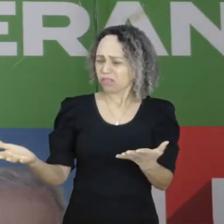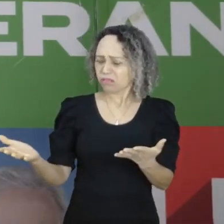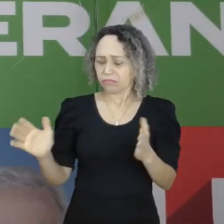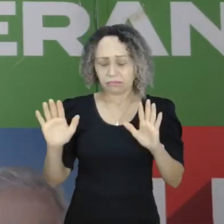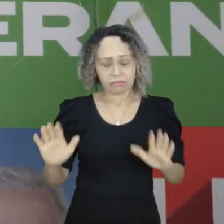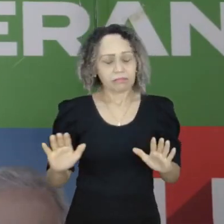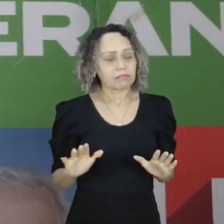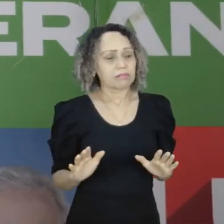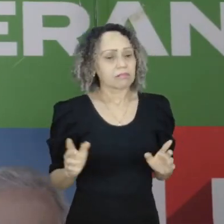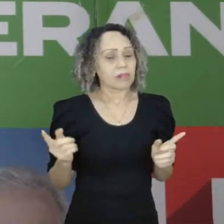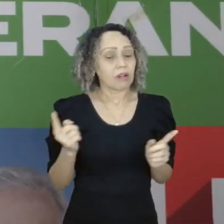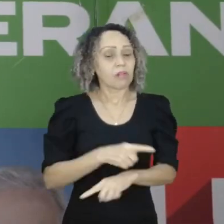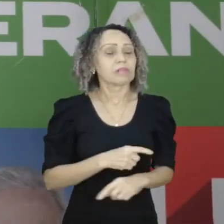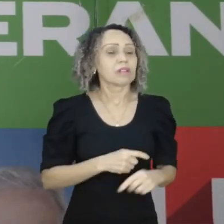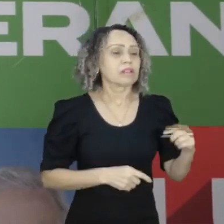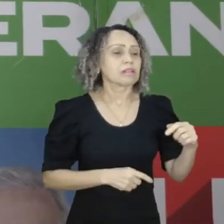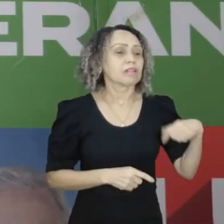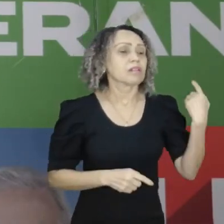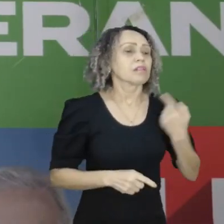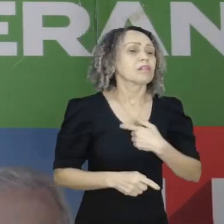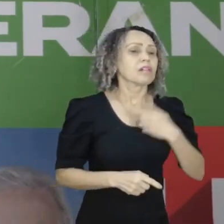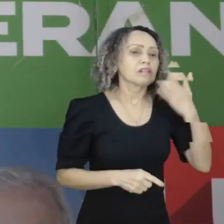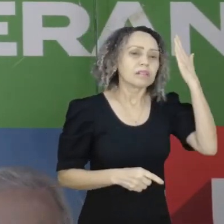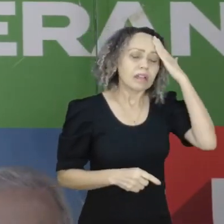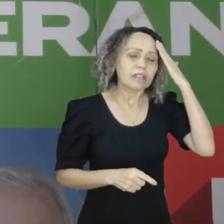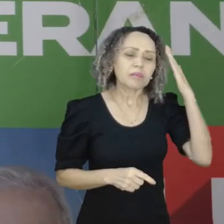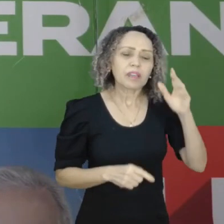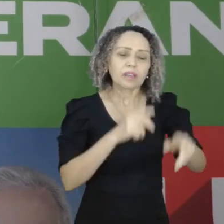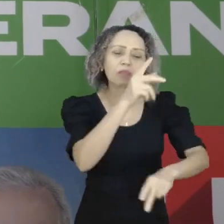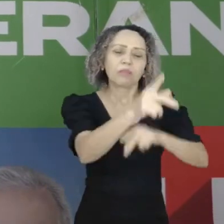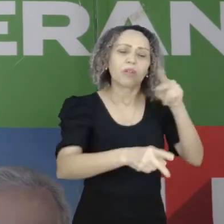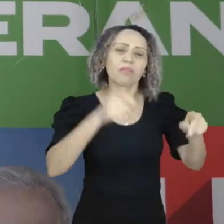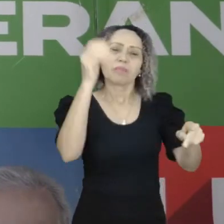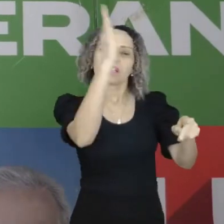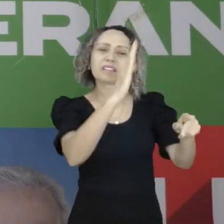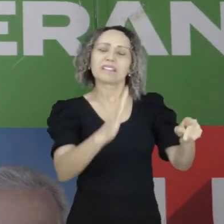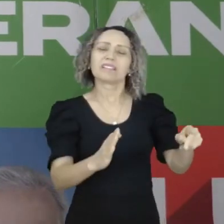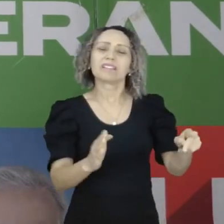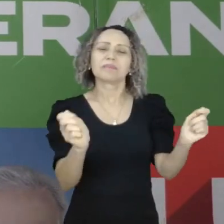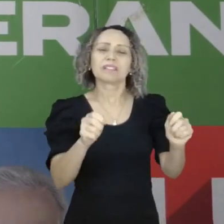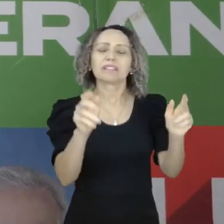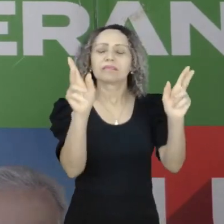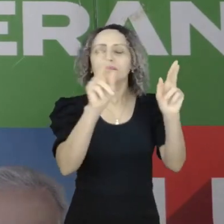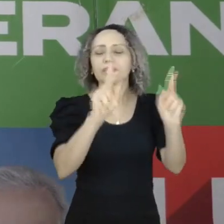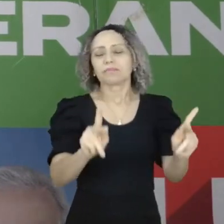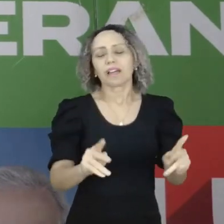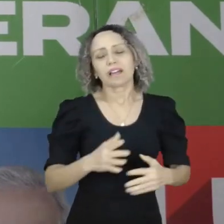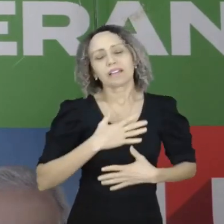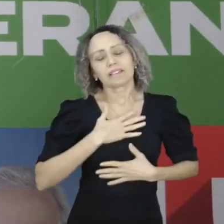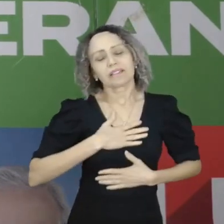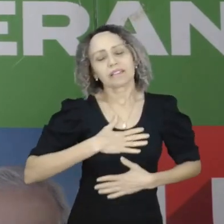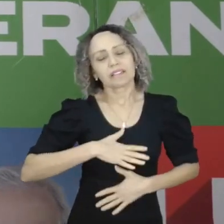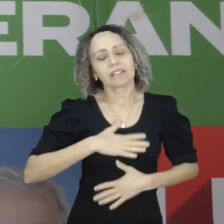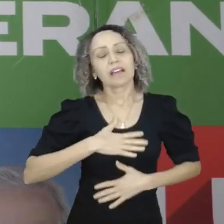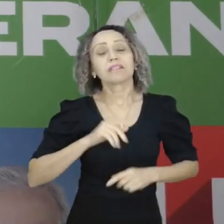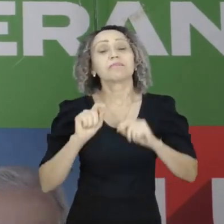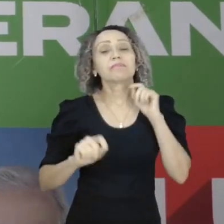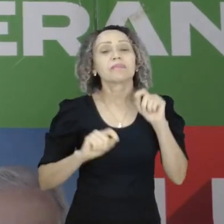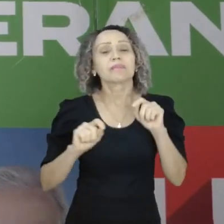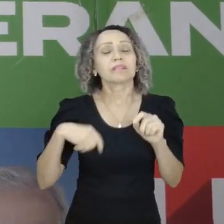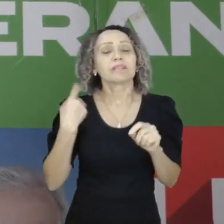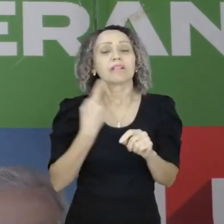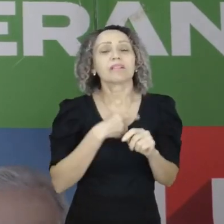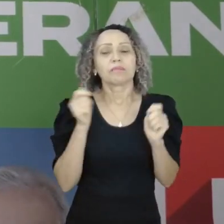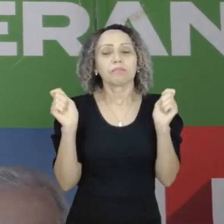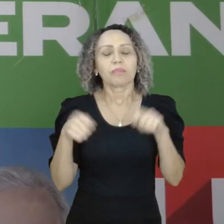contrário, nós achamos que o povo brasileiro está precisando de paz, de muita tranquilidade, para que a gente possa, com